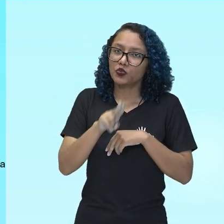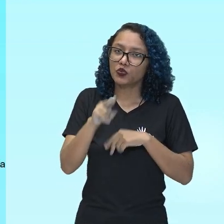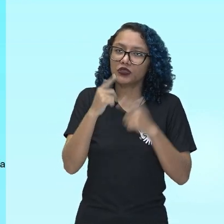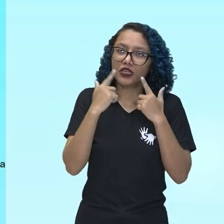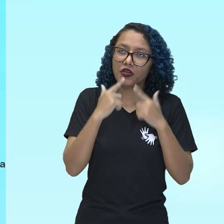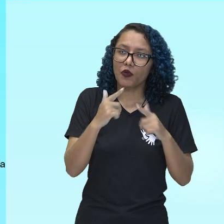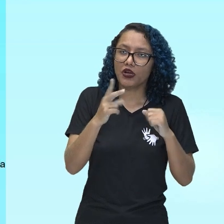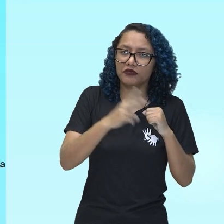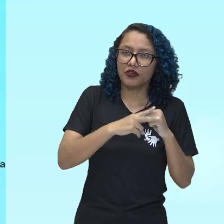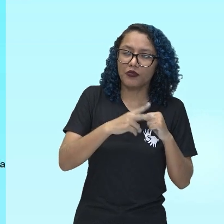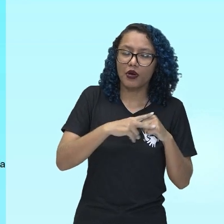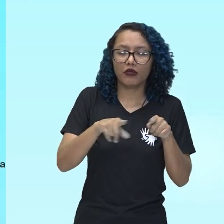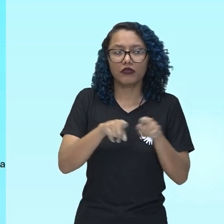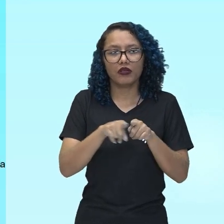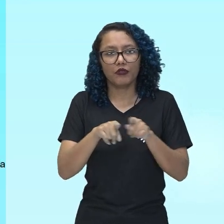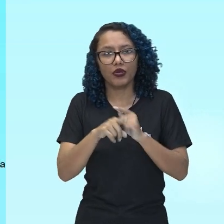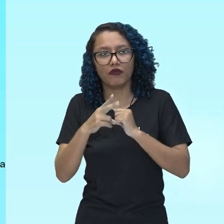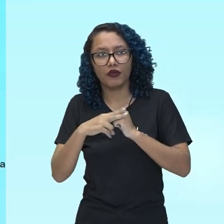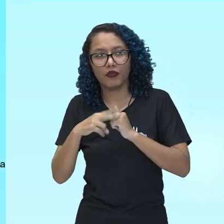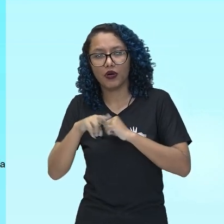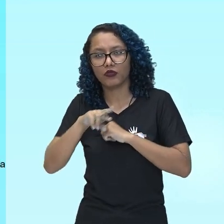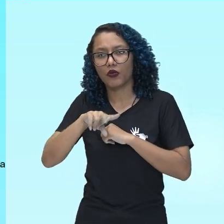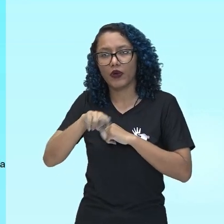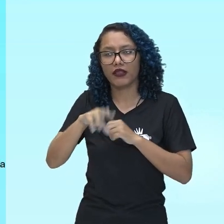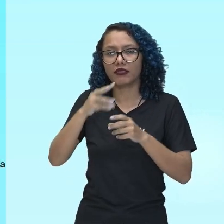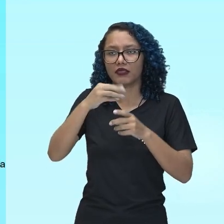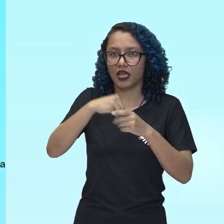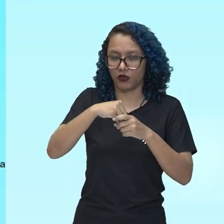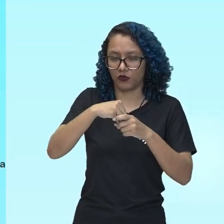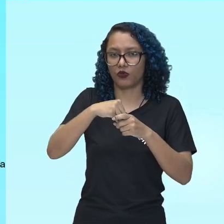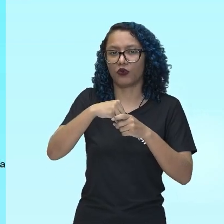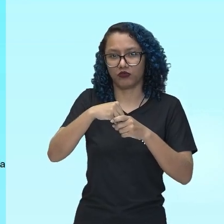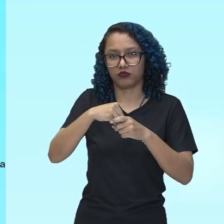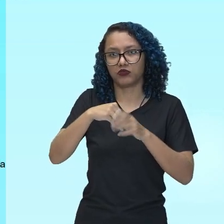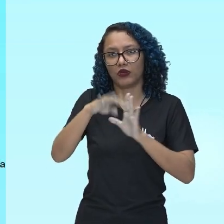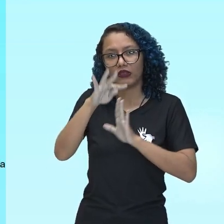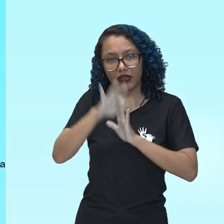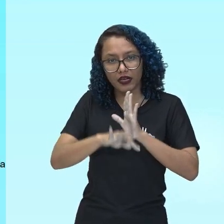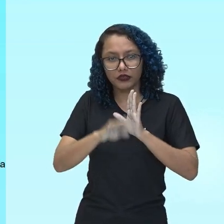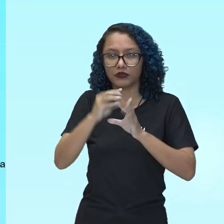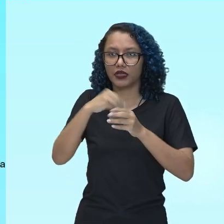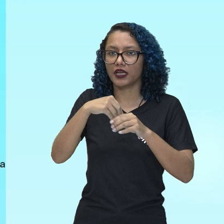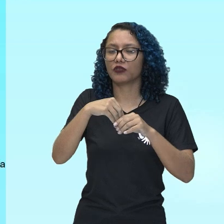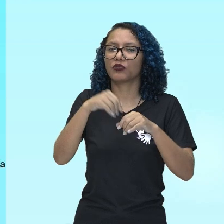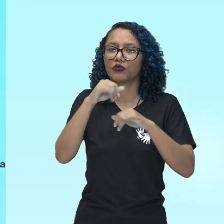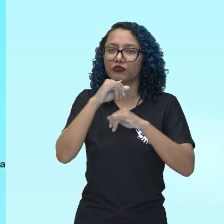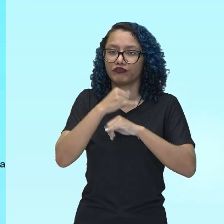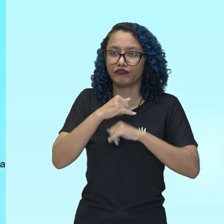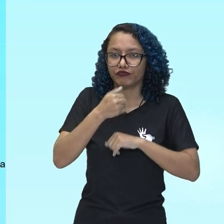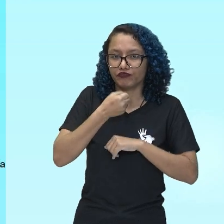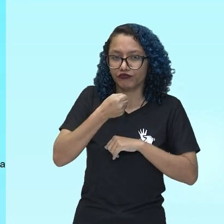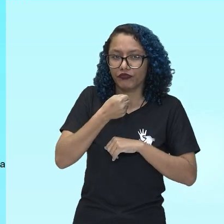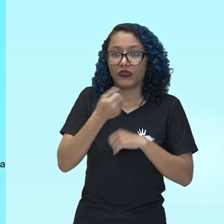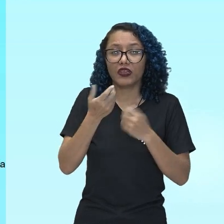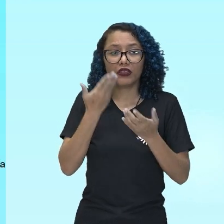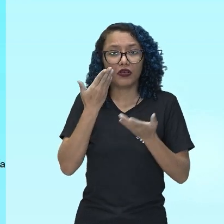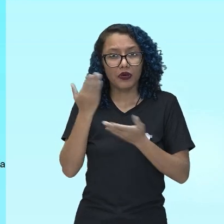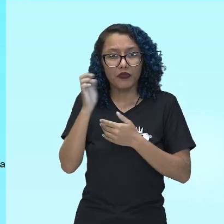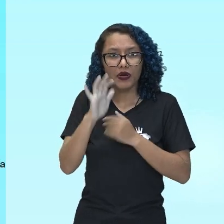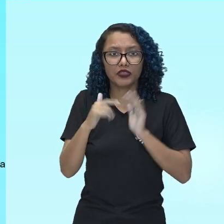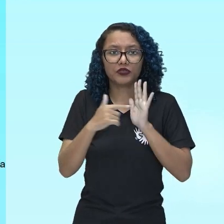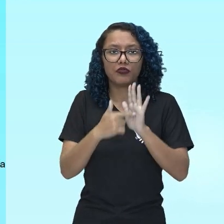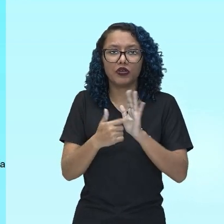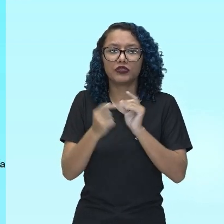verbais aliadas no infográfico. Nesse infográfico você percebe o consumo da quantidade de água necessária